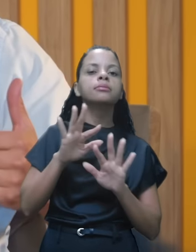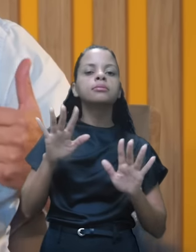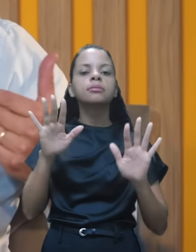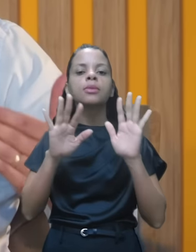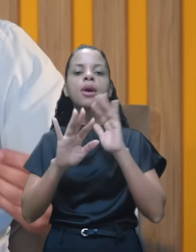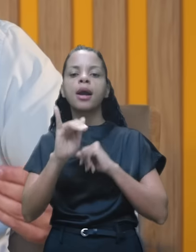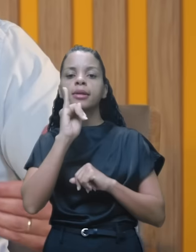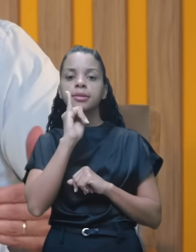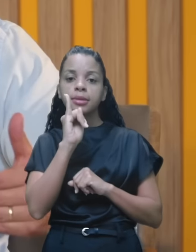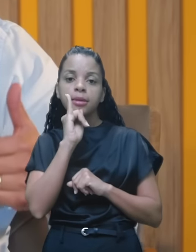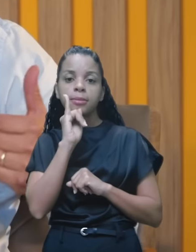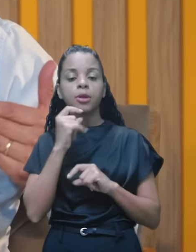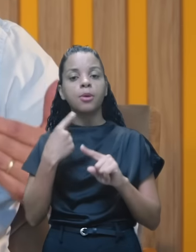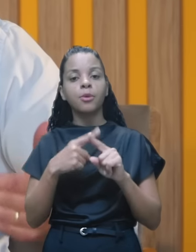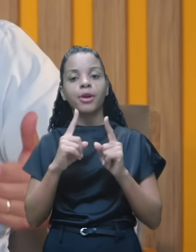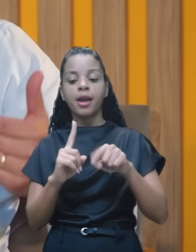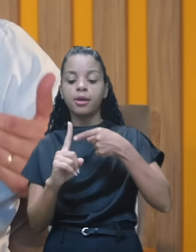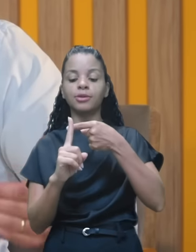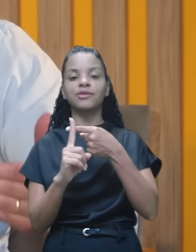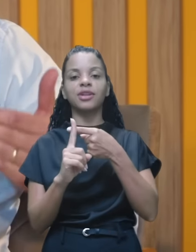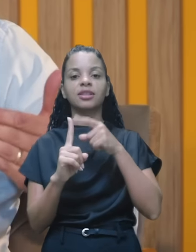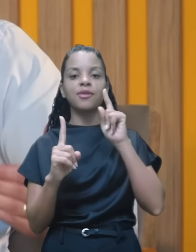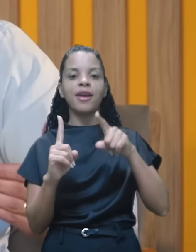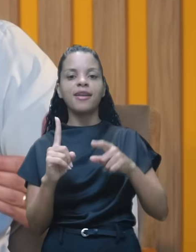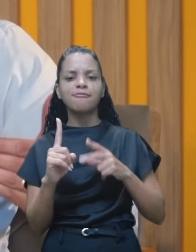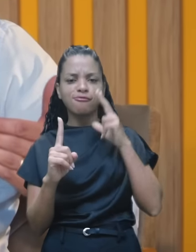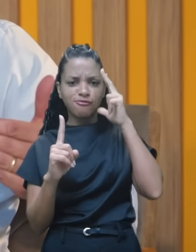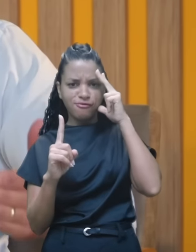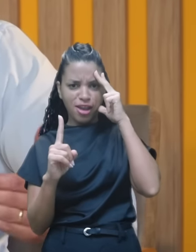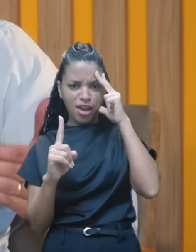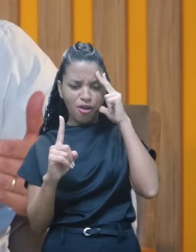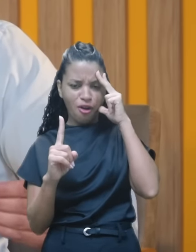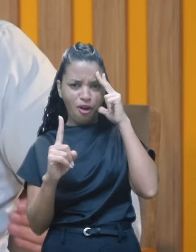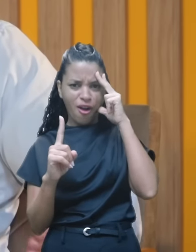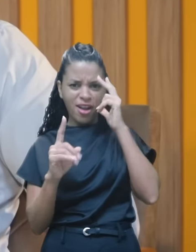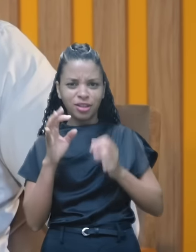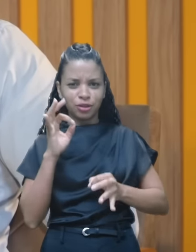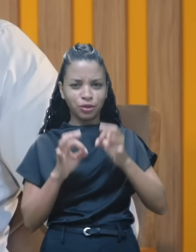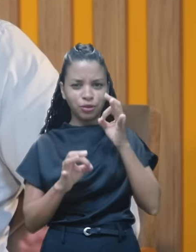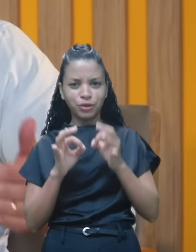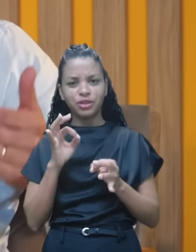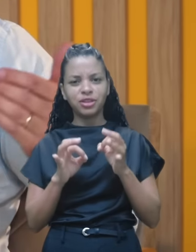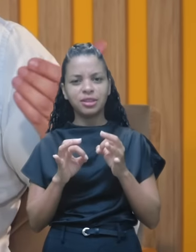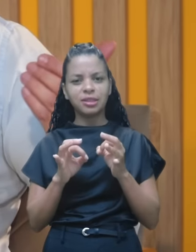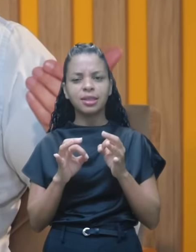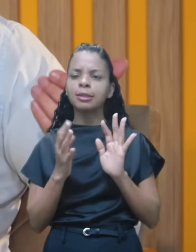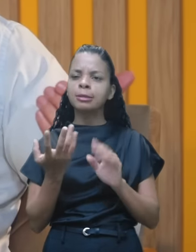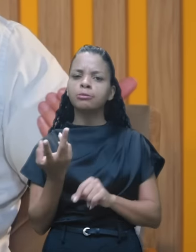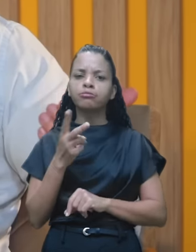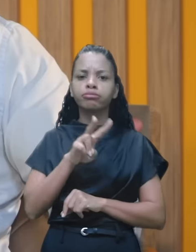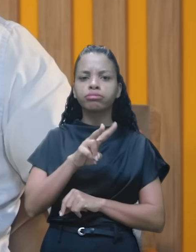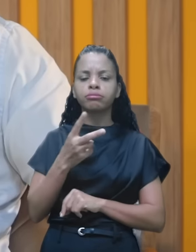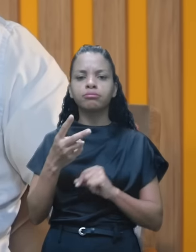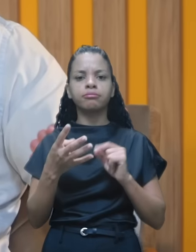vez que a crucificação era a forma da morte mais vergonhosa usada pelos romanos. Este contraste